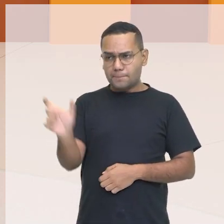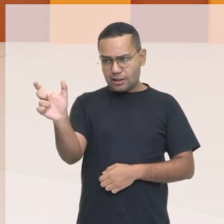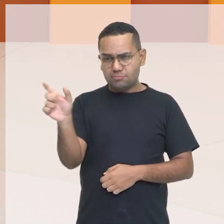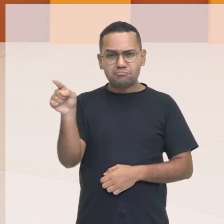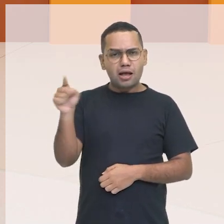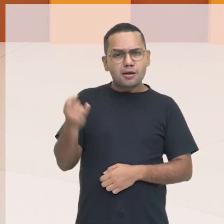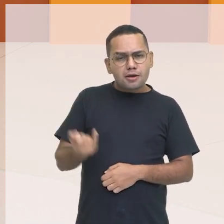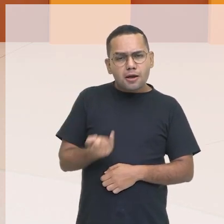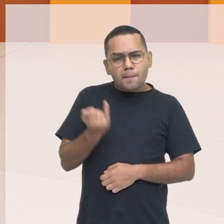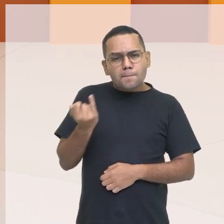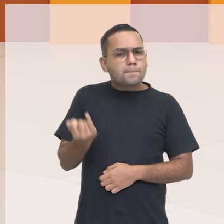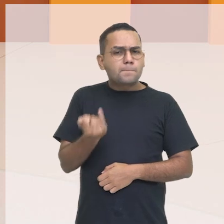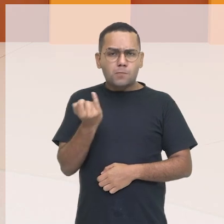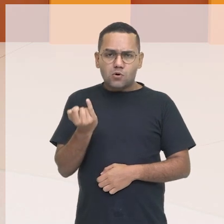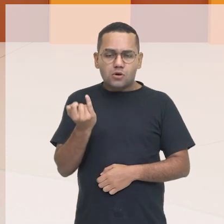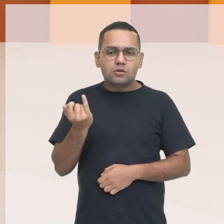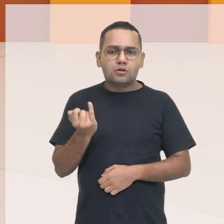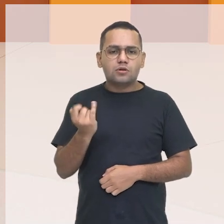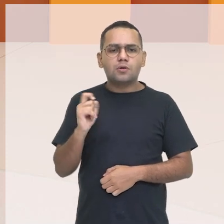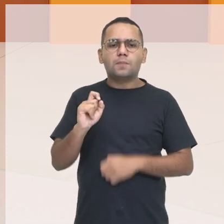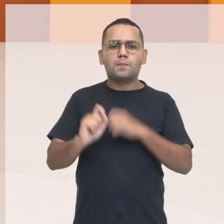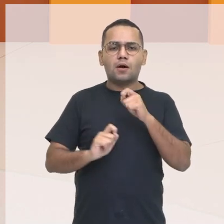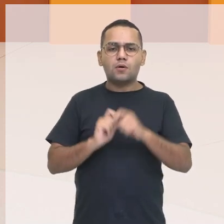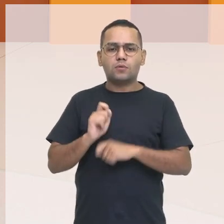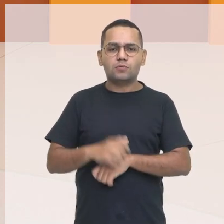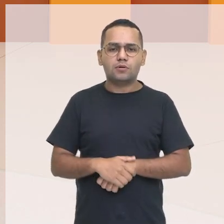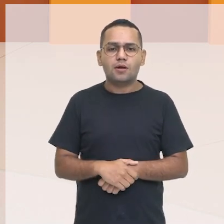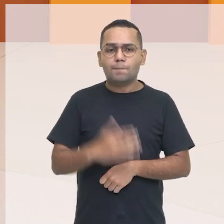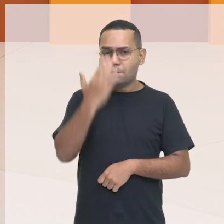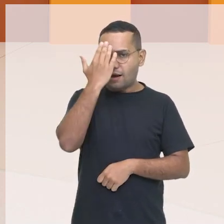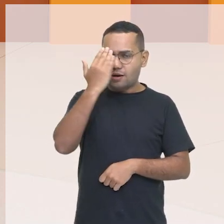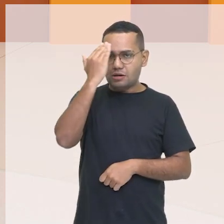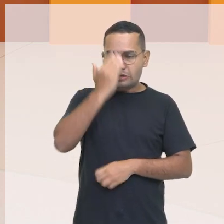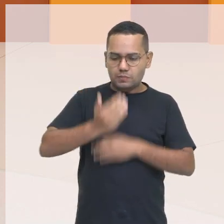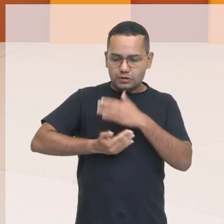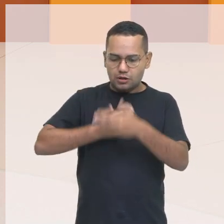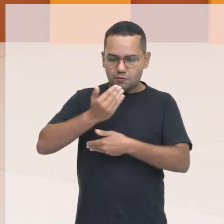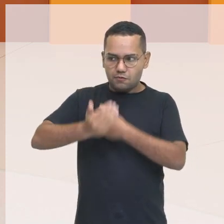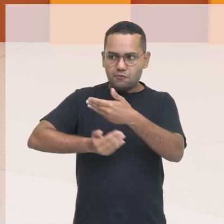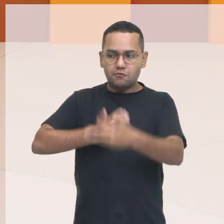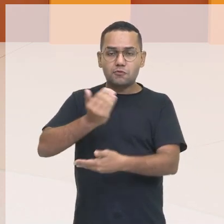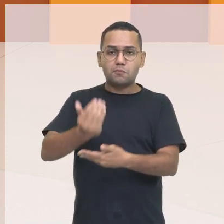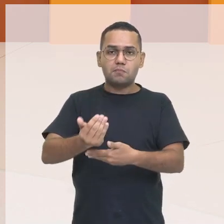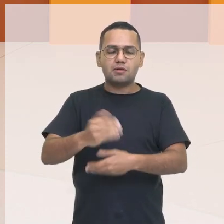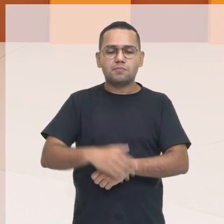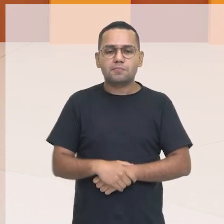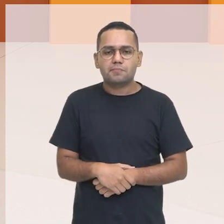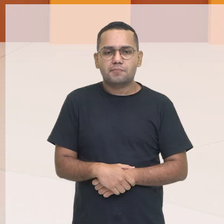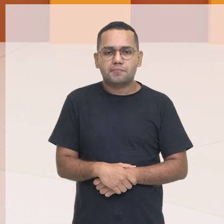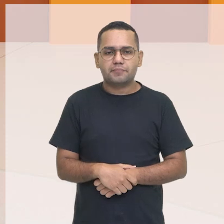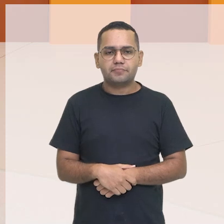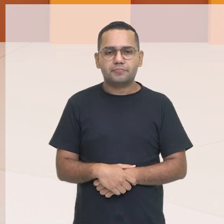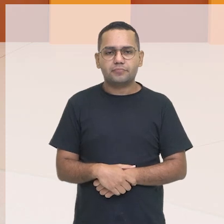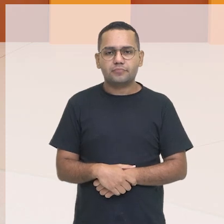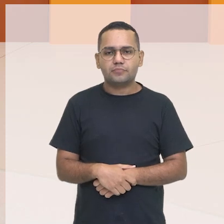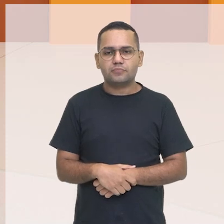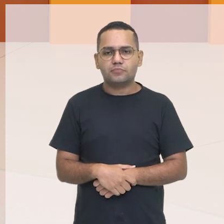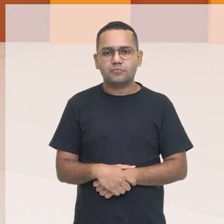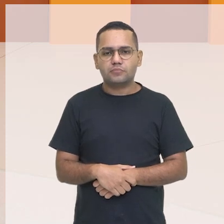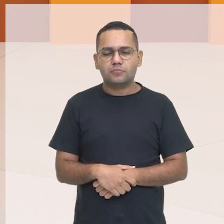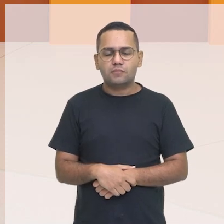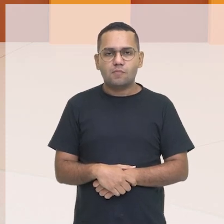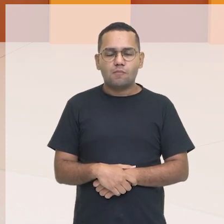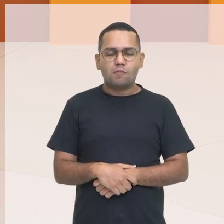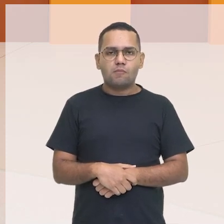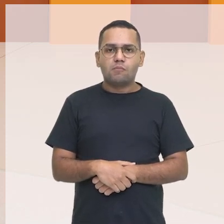pessoal, porque ela vai nos ajudar, então, a pensar esses avanços, a olhar para esses avanços, vai olhar